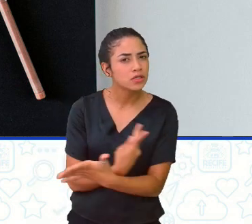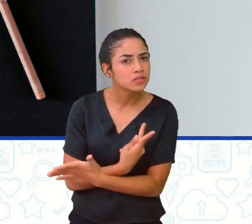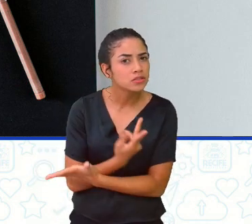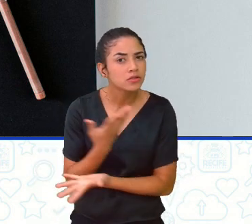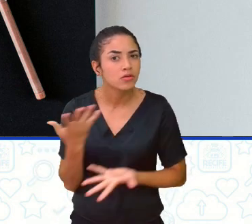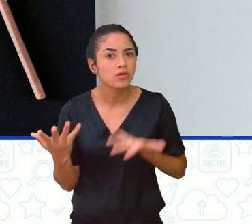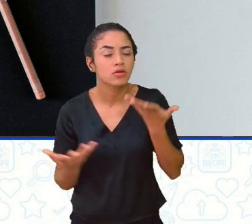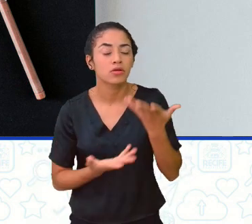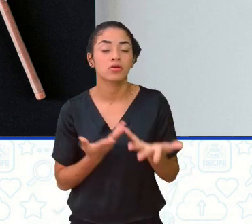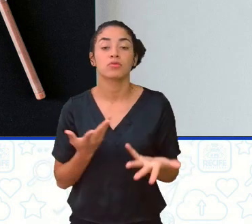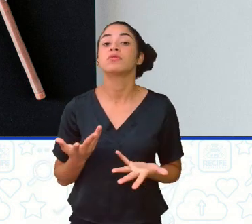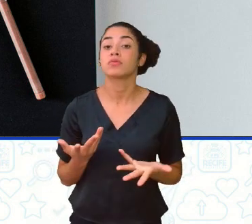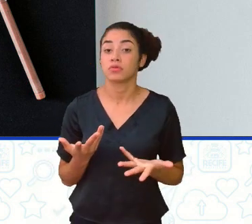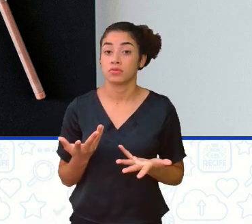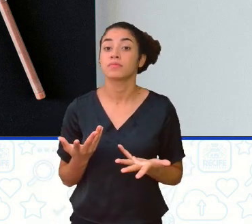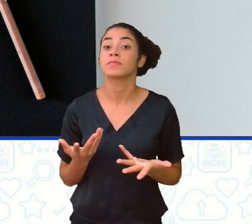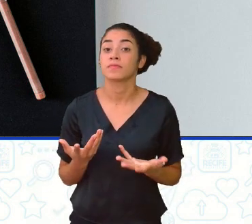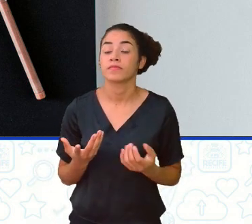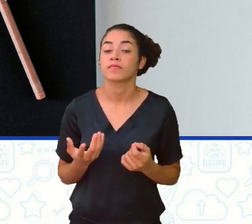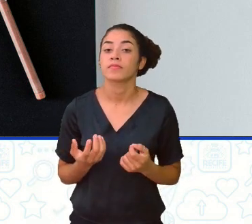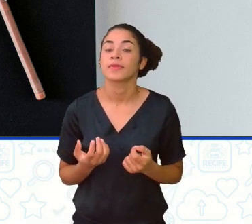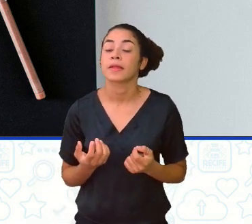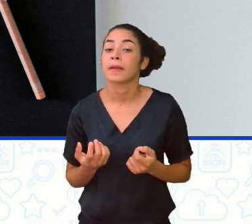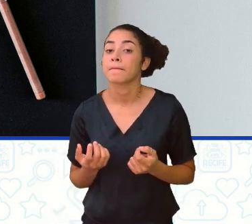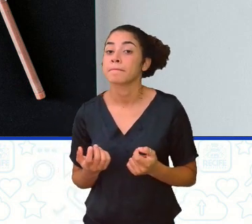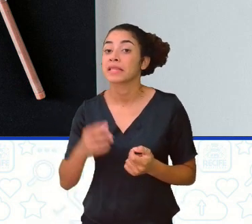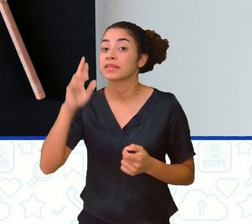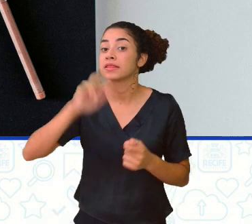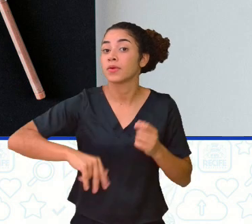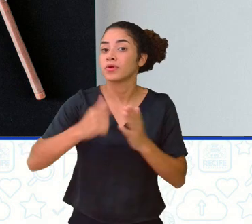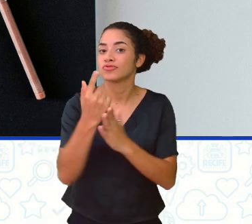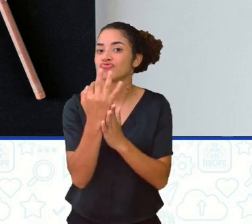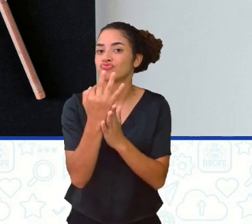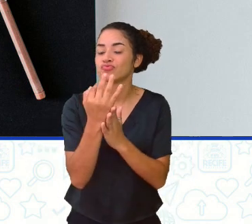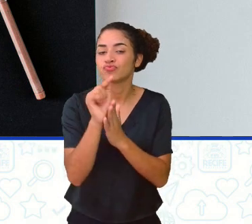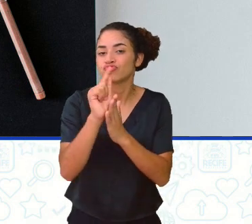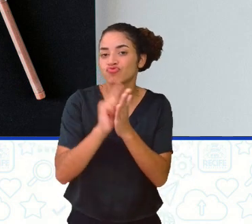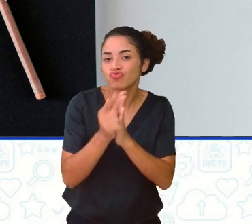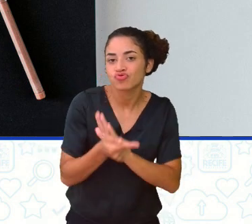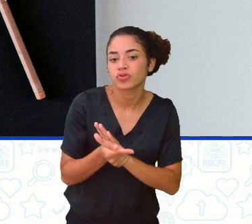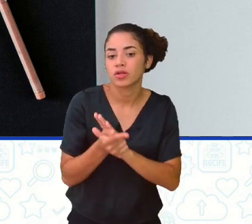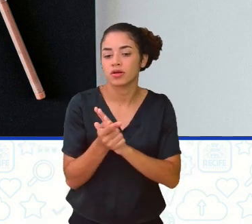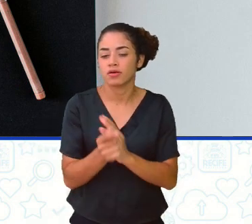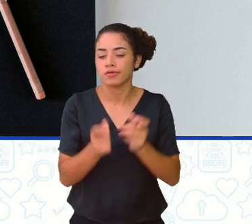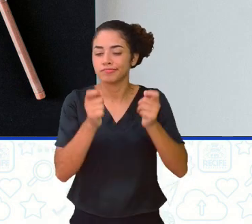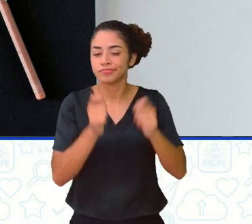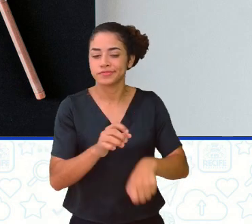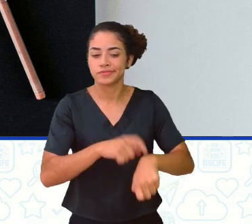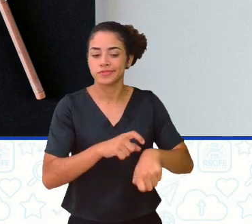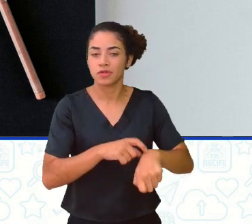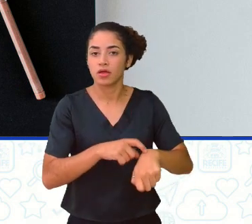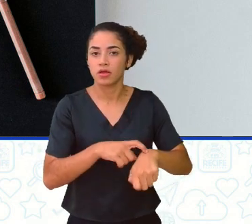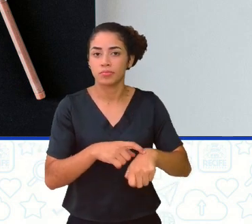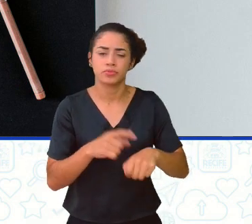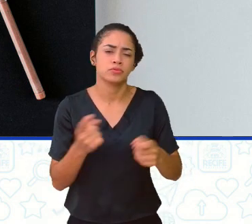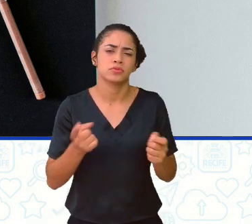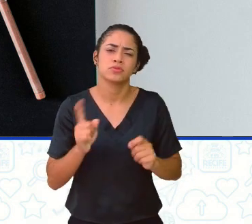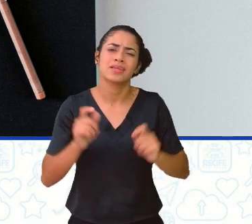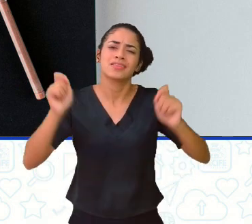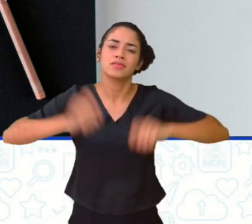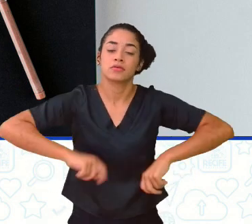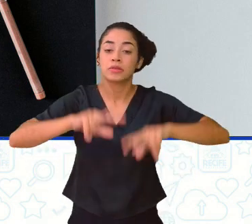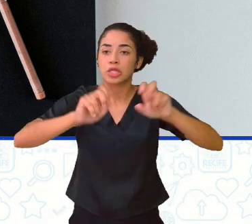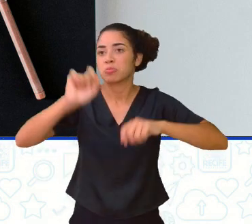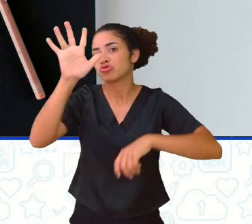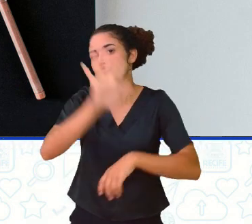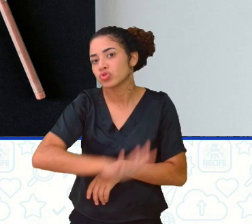motivo, o que aconteceu. Não é um gênero fixo no tempo, porque eu posso fazer uma reportagem sobre assuntos gerais, sobre,